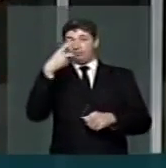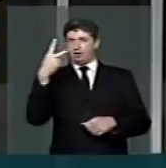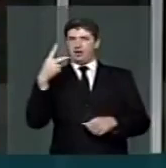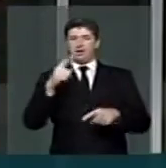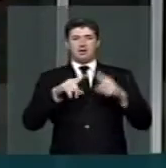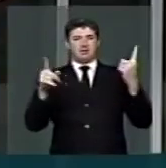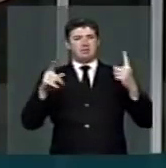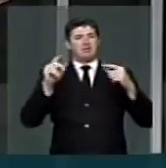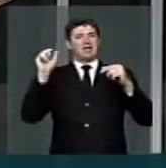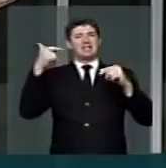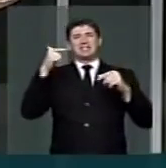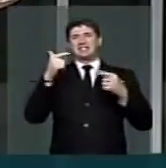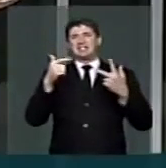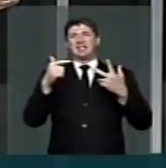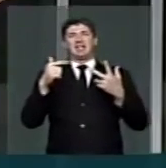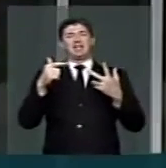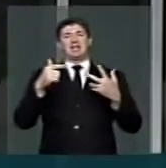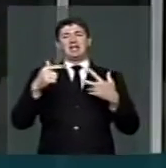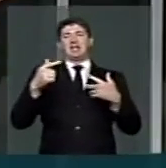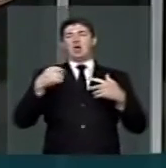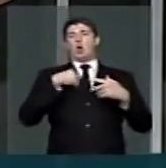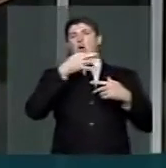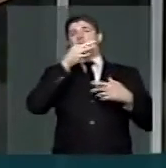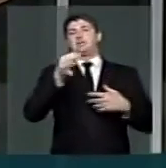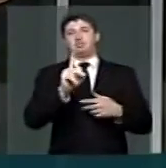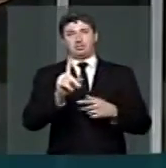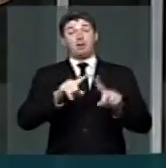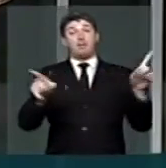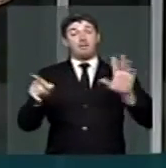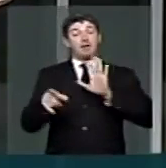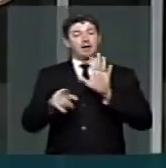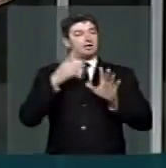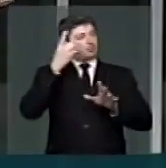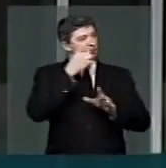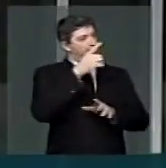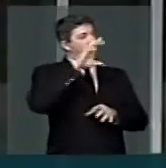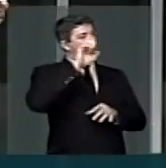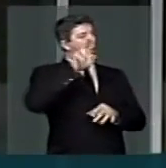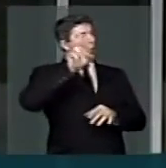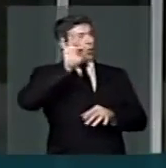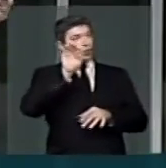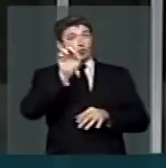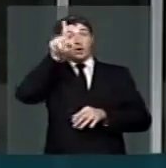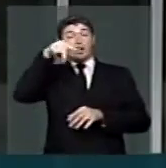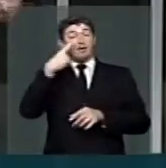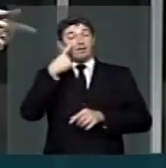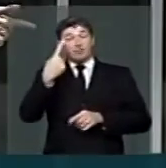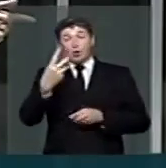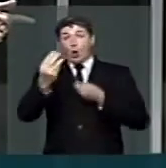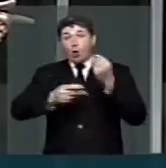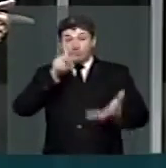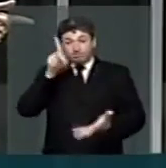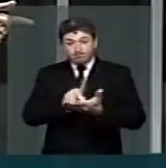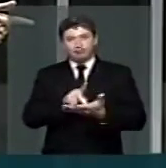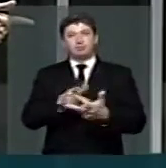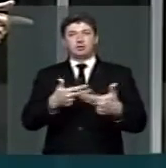fazer juízo de valor, mas simplesmente, deputado Escoto, analisando a realidade dos fatos,